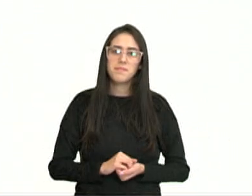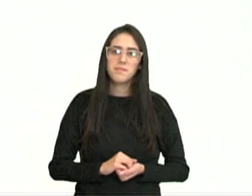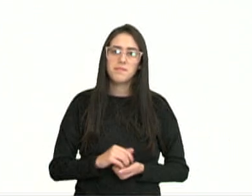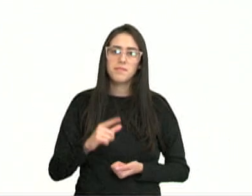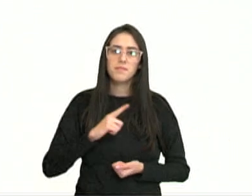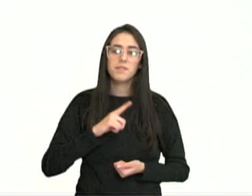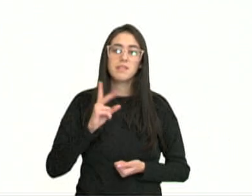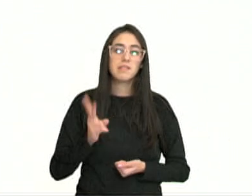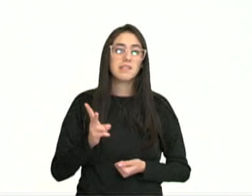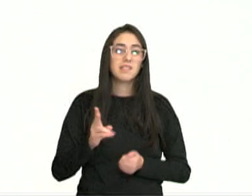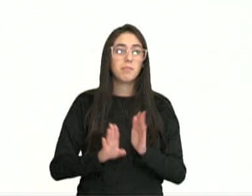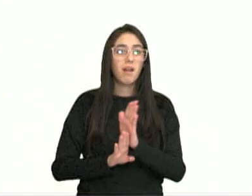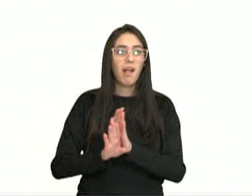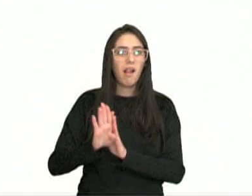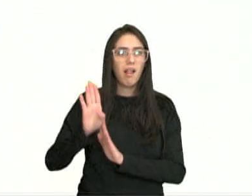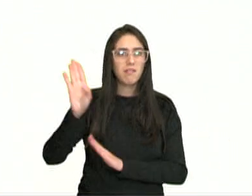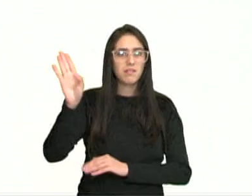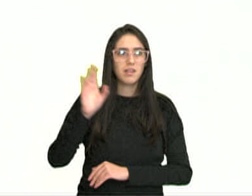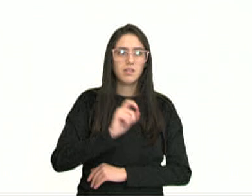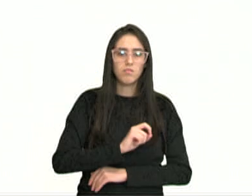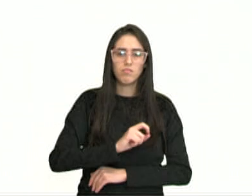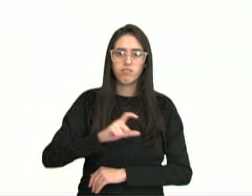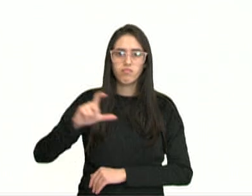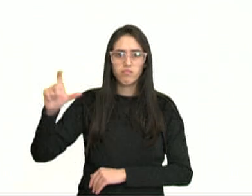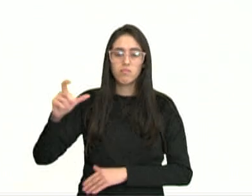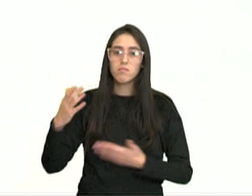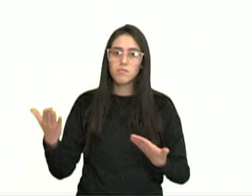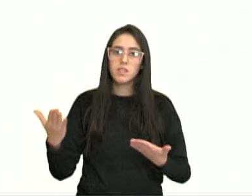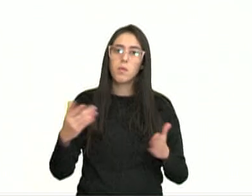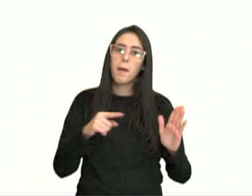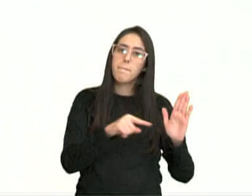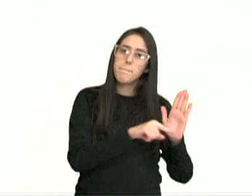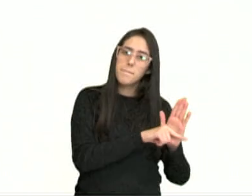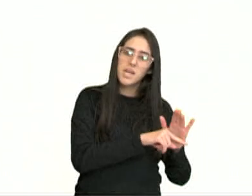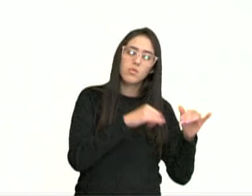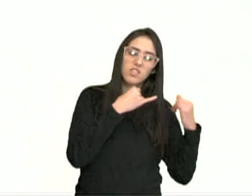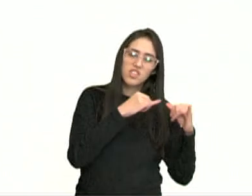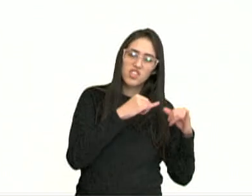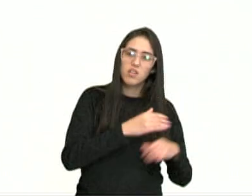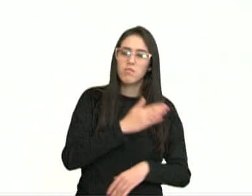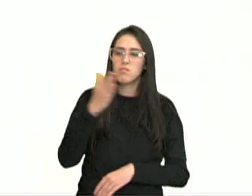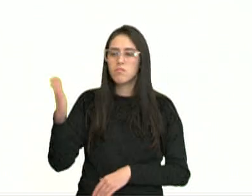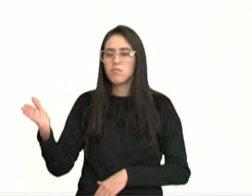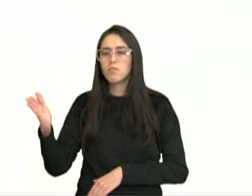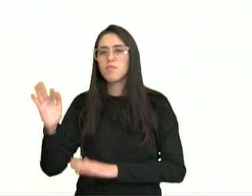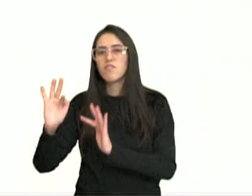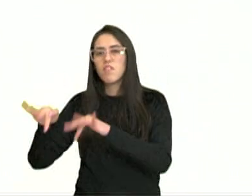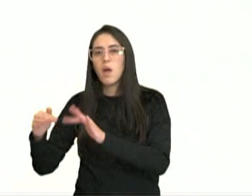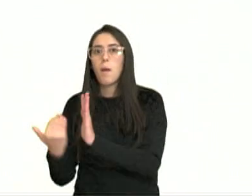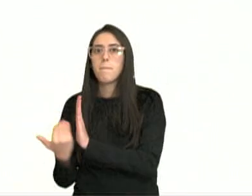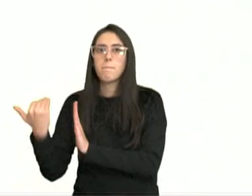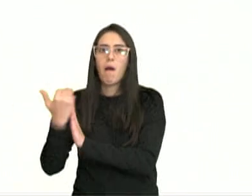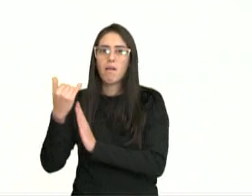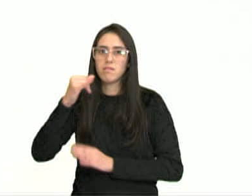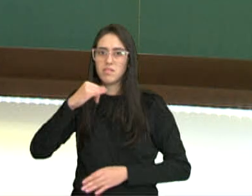ordem crescente de energia dos subníveis. Então, menos energéticos, mais energéticos lá no final.